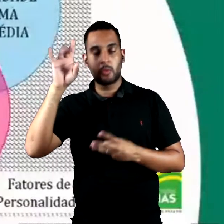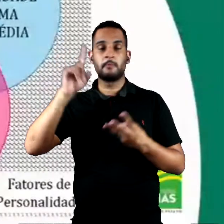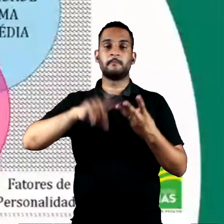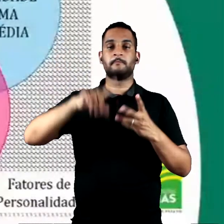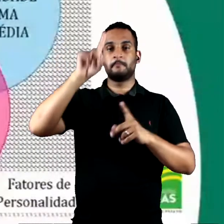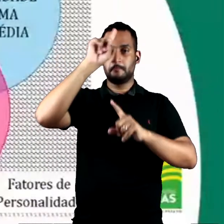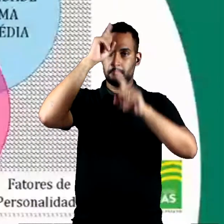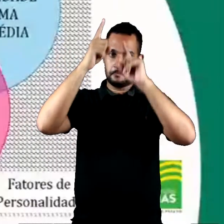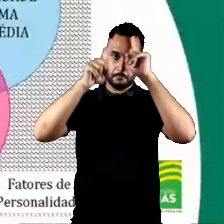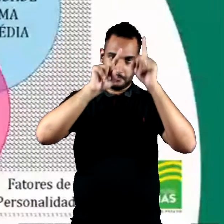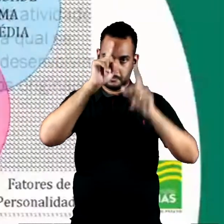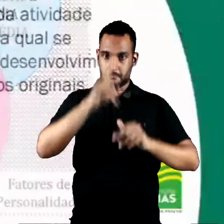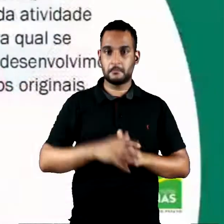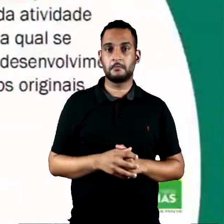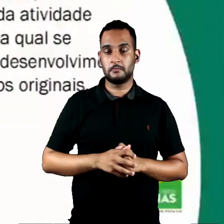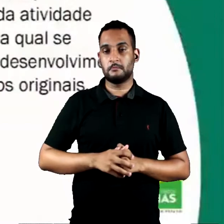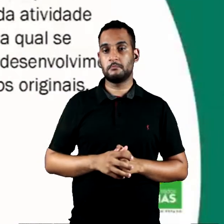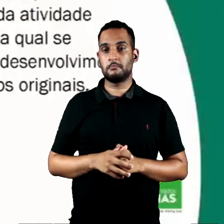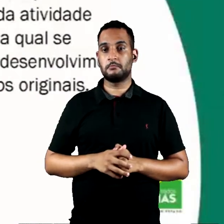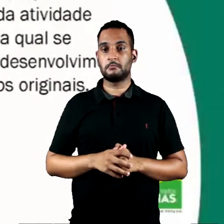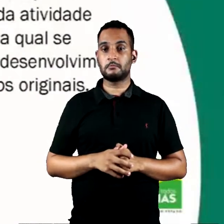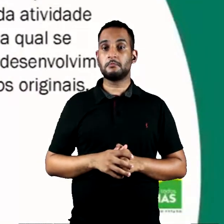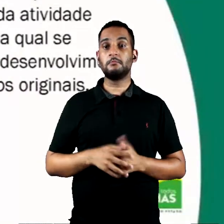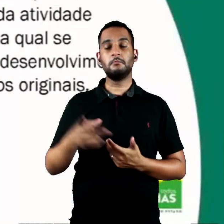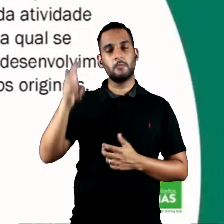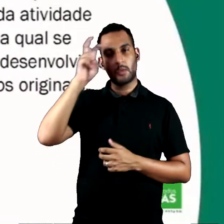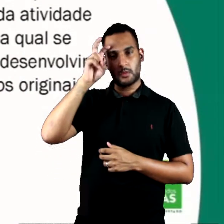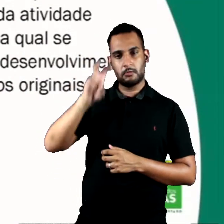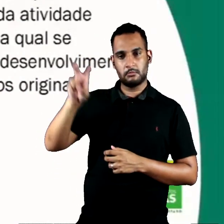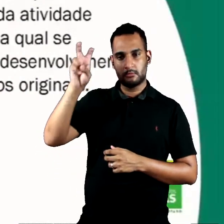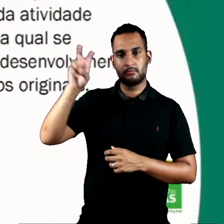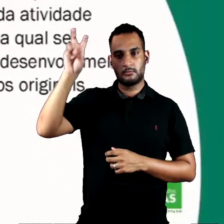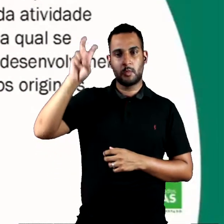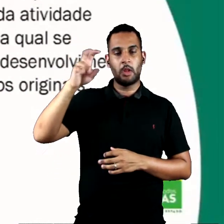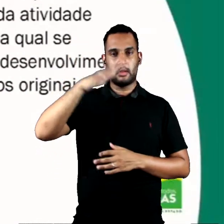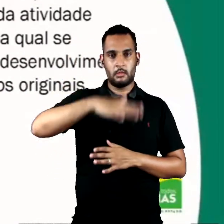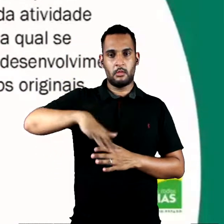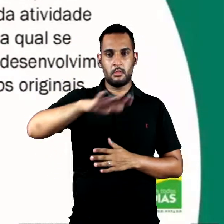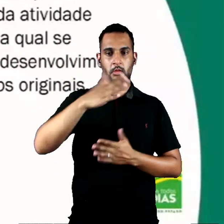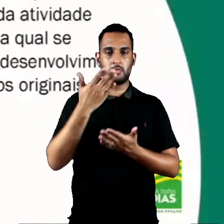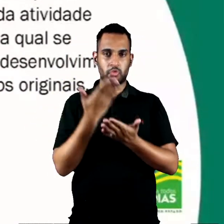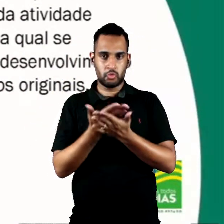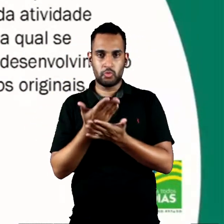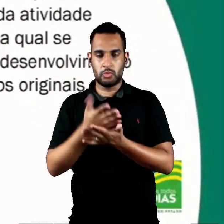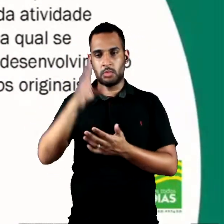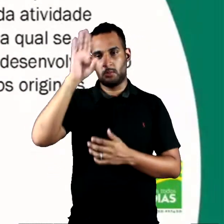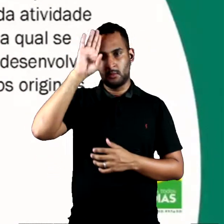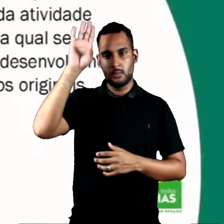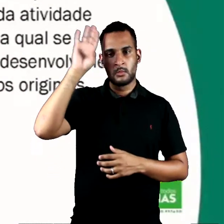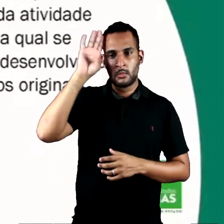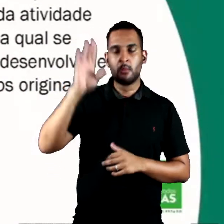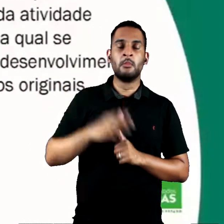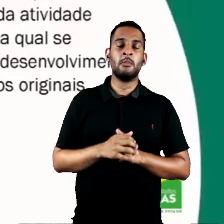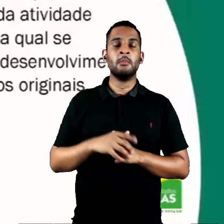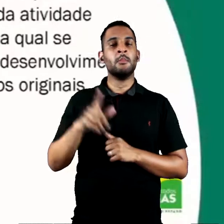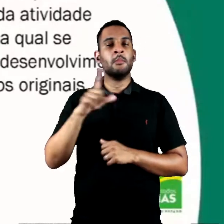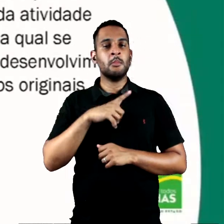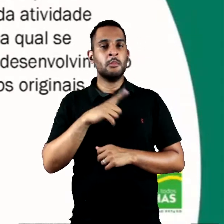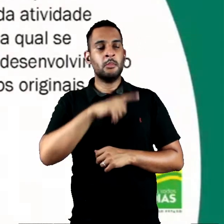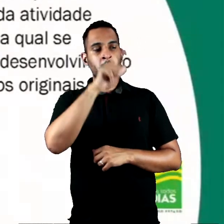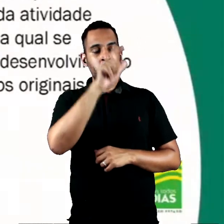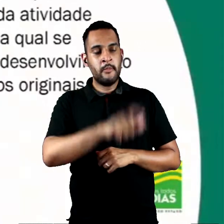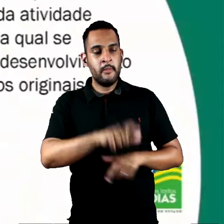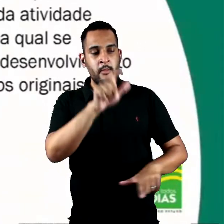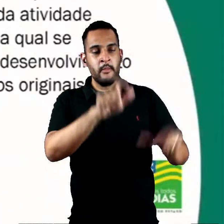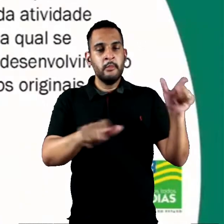criativa produtiva. A superdotação do contexto escolar, acadêmica compreende aqueles sujeitos